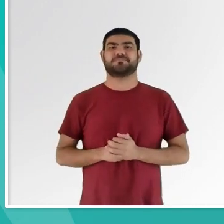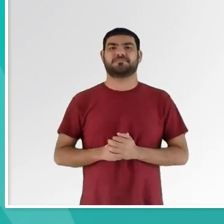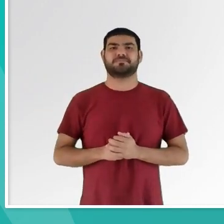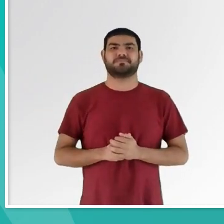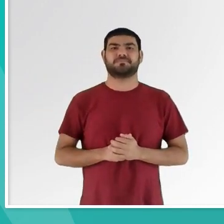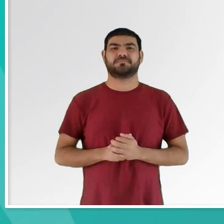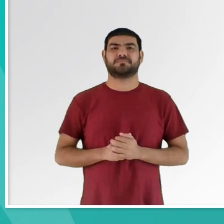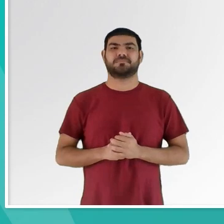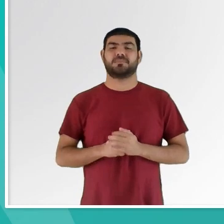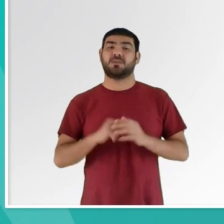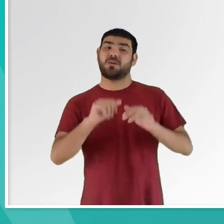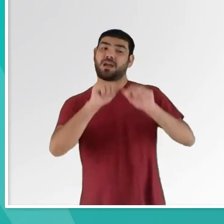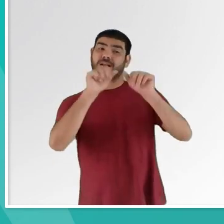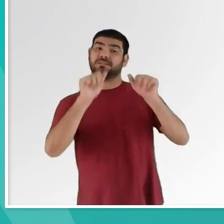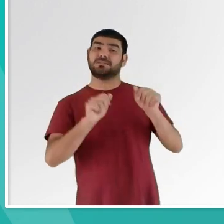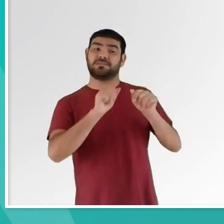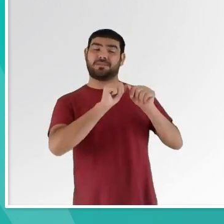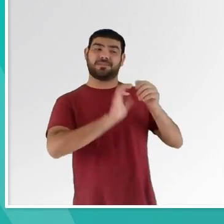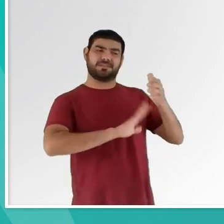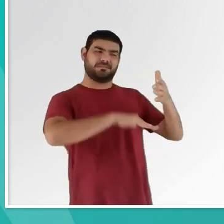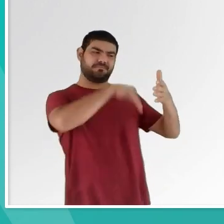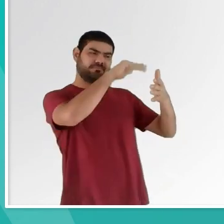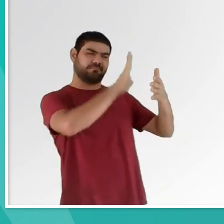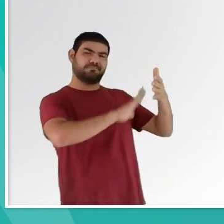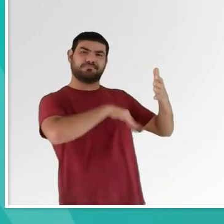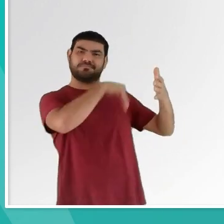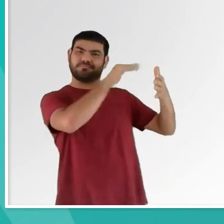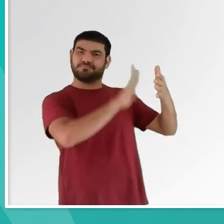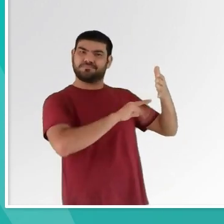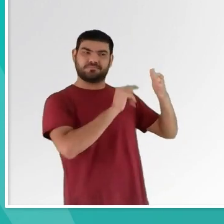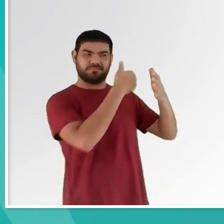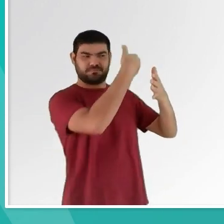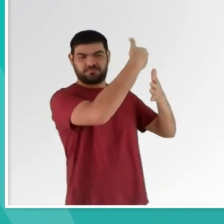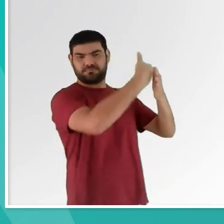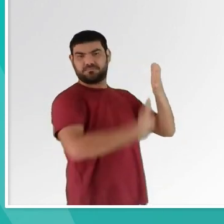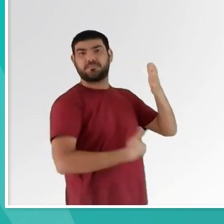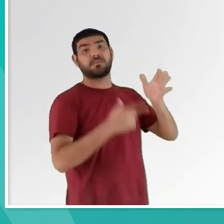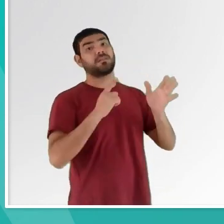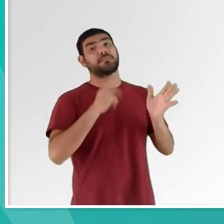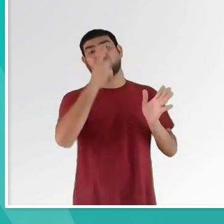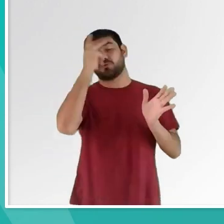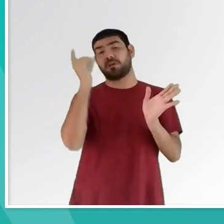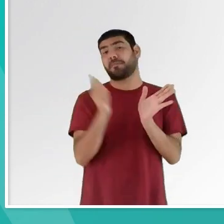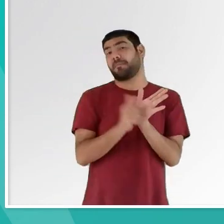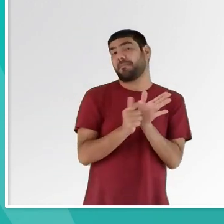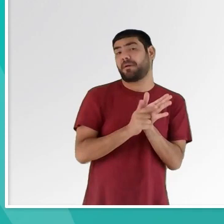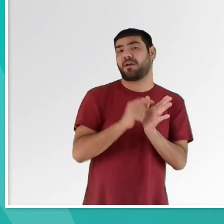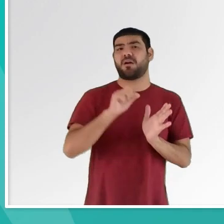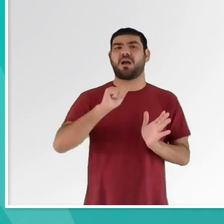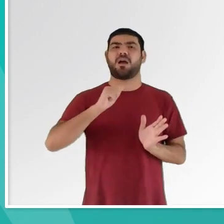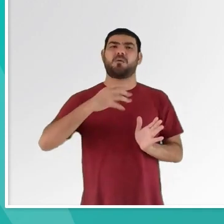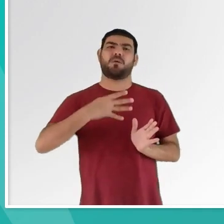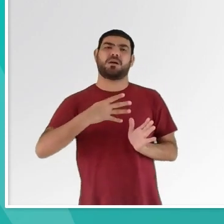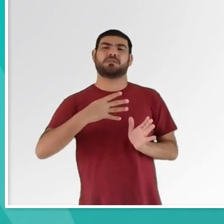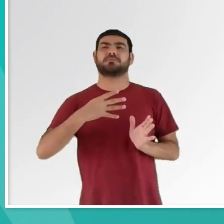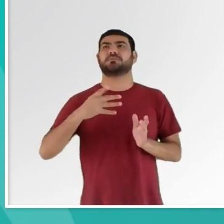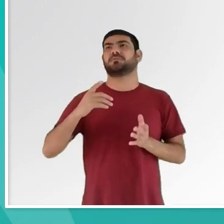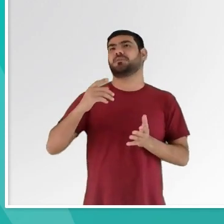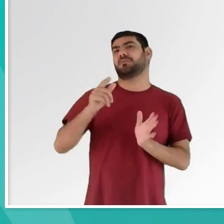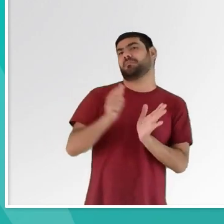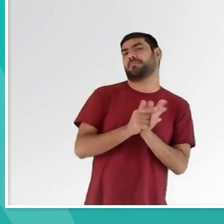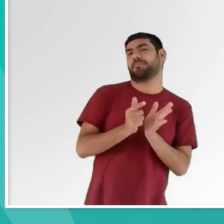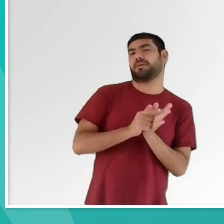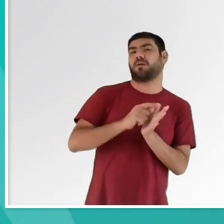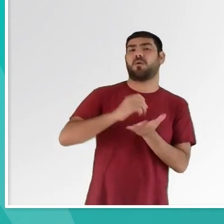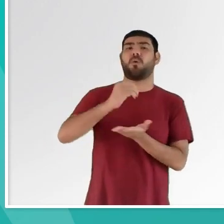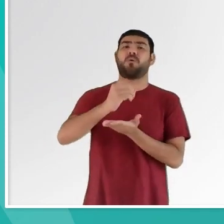desenho. Vários alunos agora fizeram desenhos numa folha de A4, numa folha de ofício, na folha do seu caderno. Isso